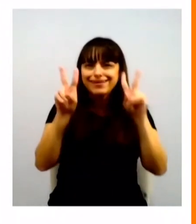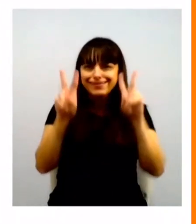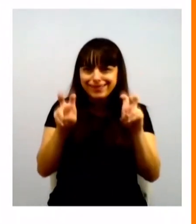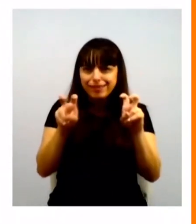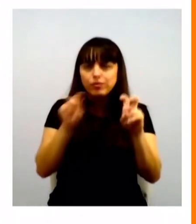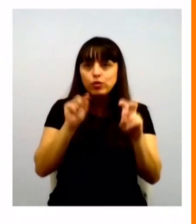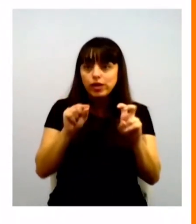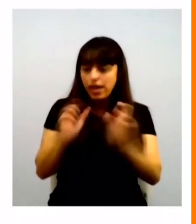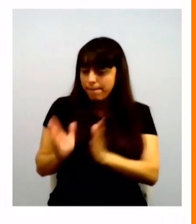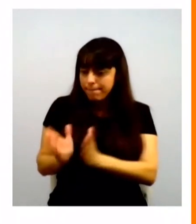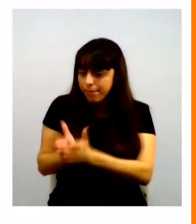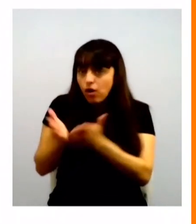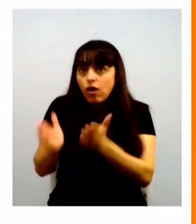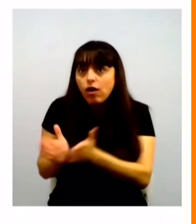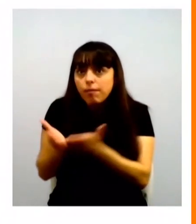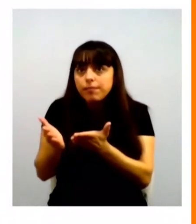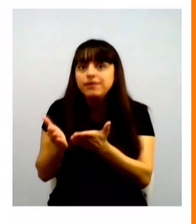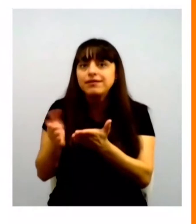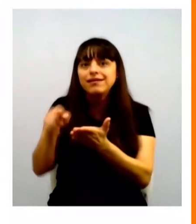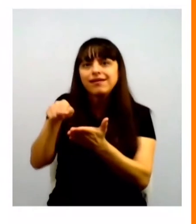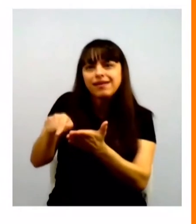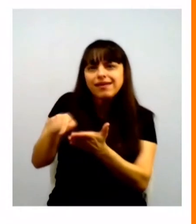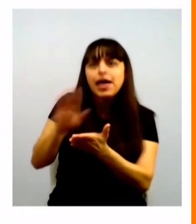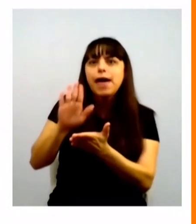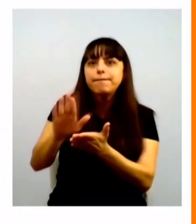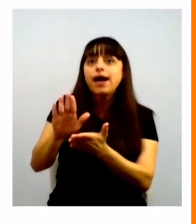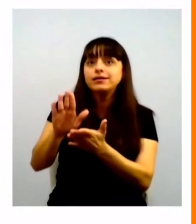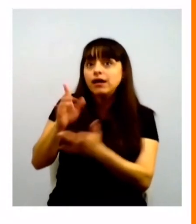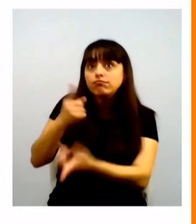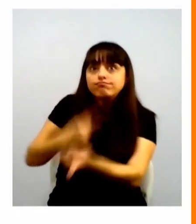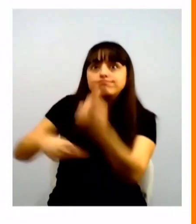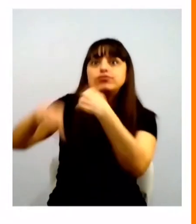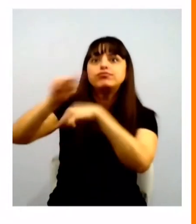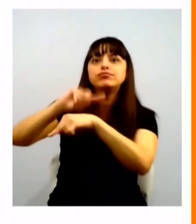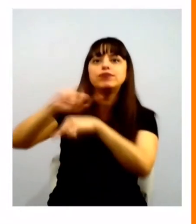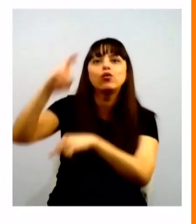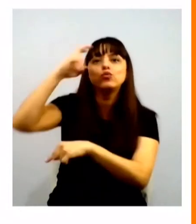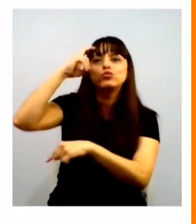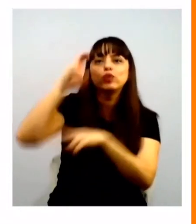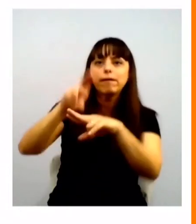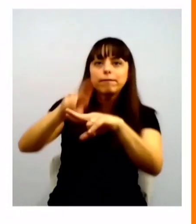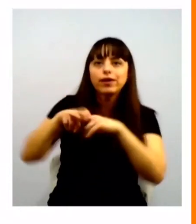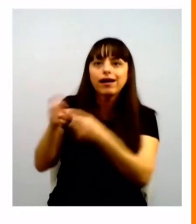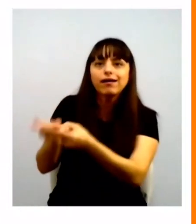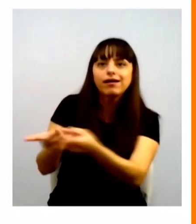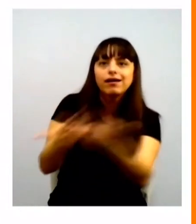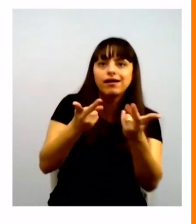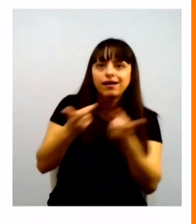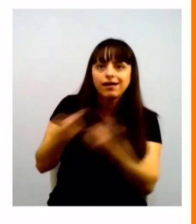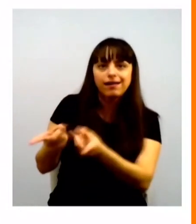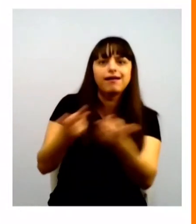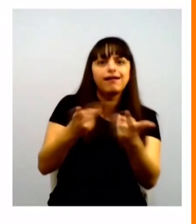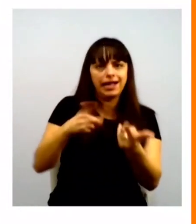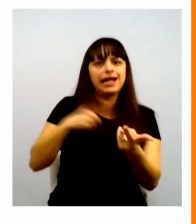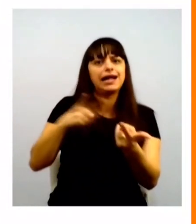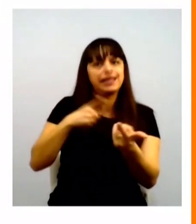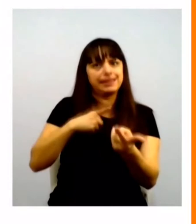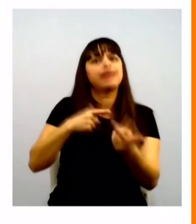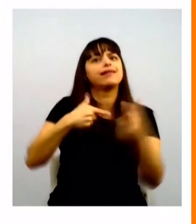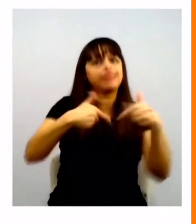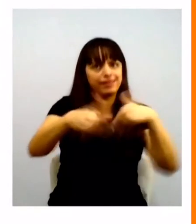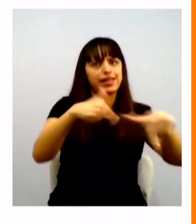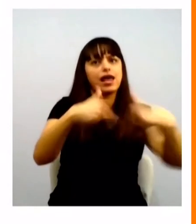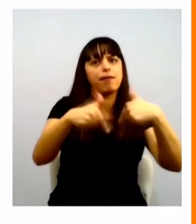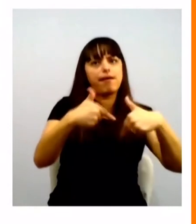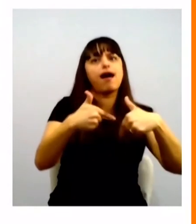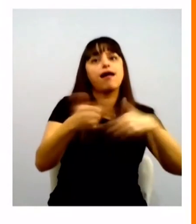e mercados, mercados culturais, aqui há uma linha de trabalho que sim reduzir a